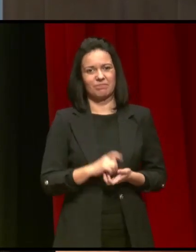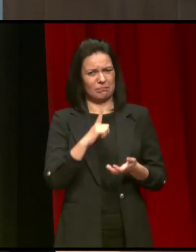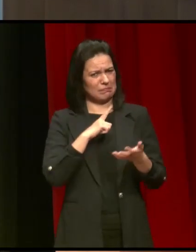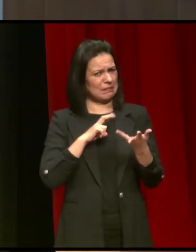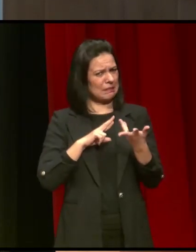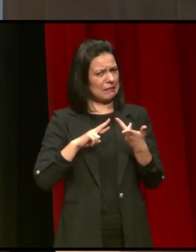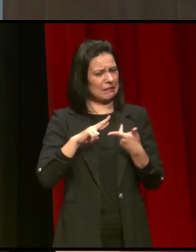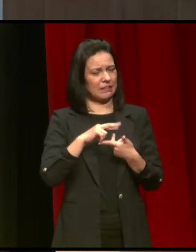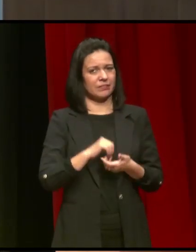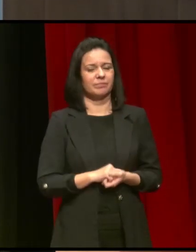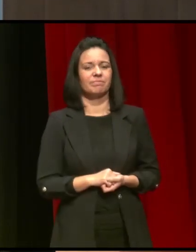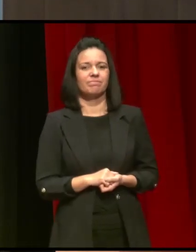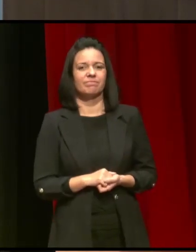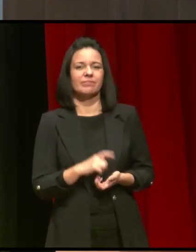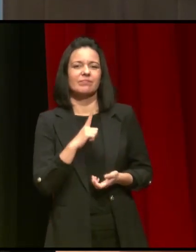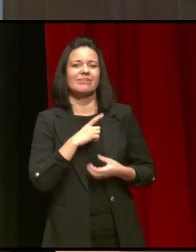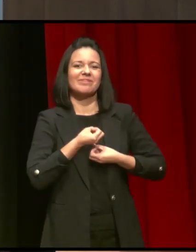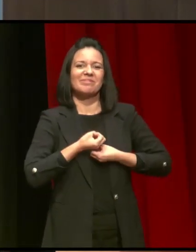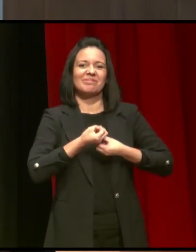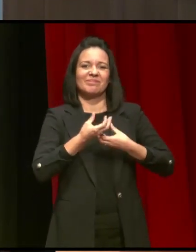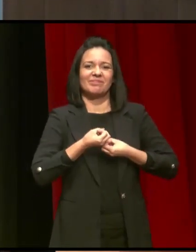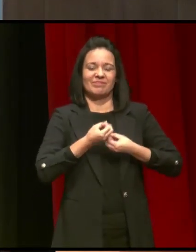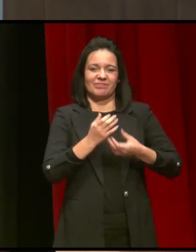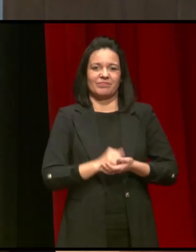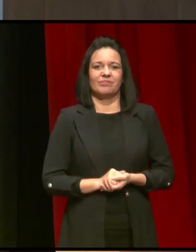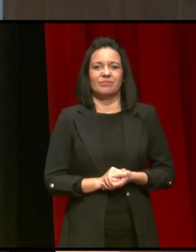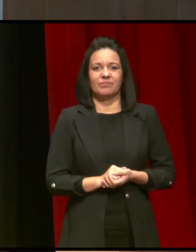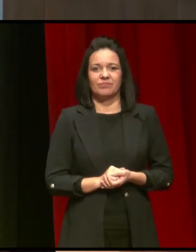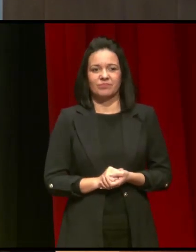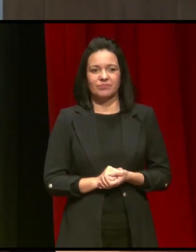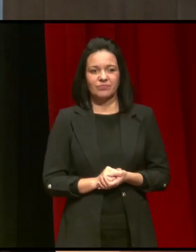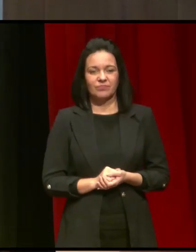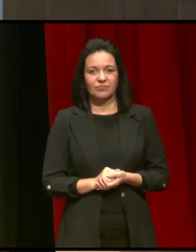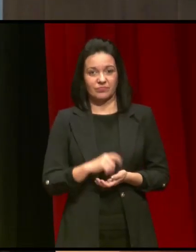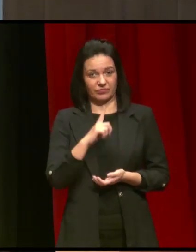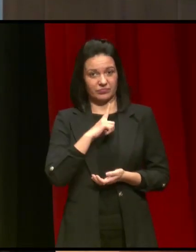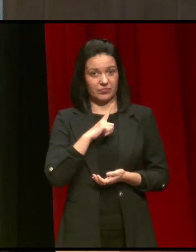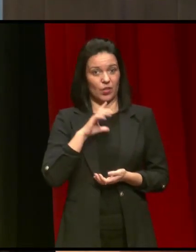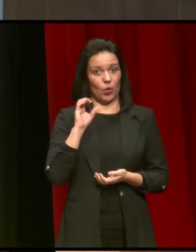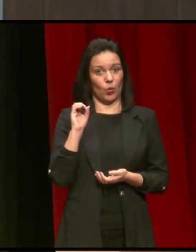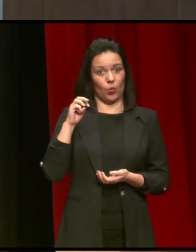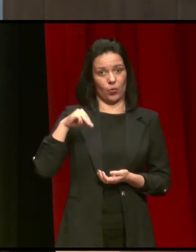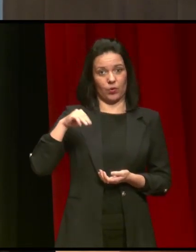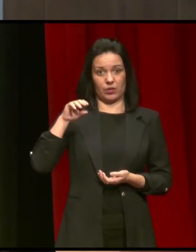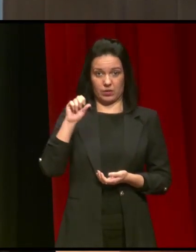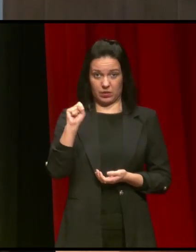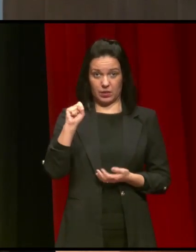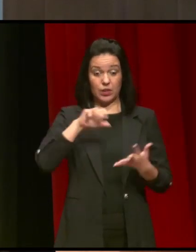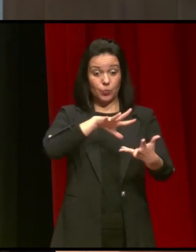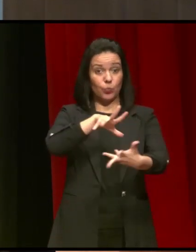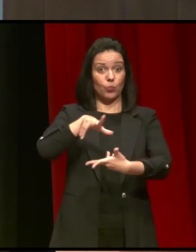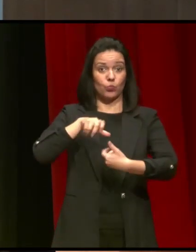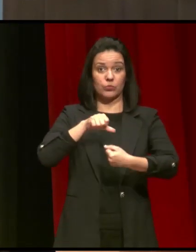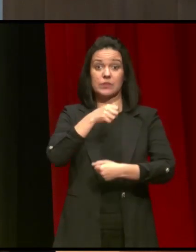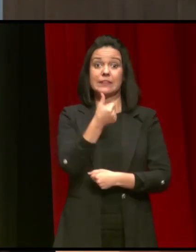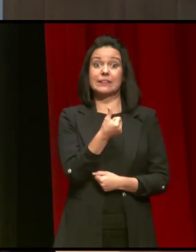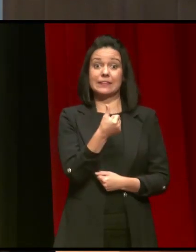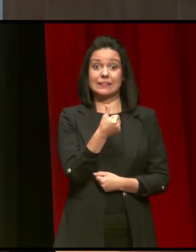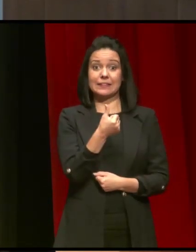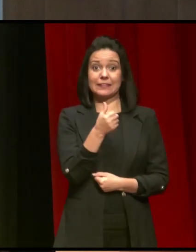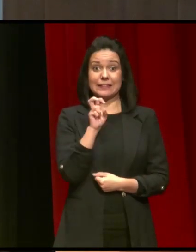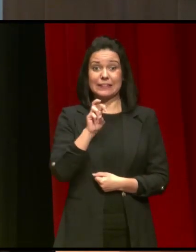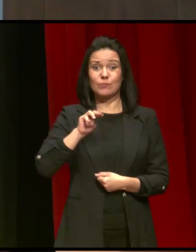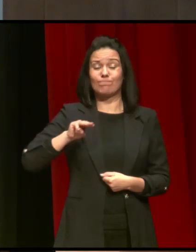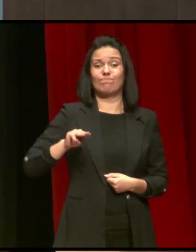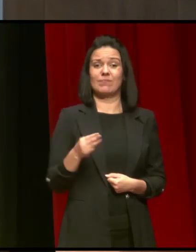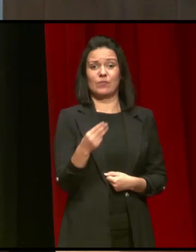Olha aqui, ó, alguns dados, gente. A OMS, Organização Mundial de Saúde, fala que no mundo tem 65 milhões de pessoas que precisam de